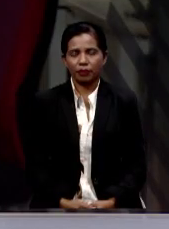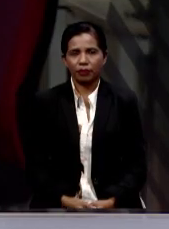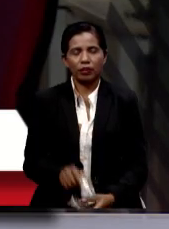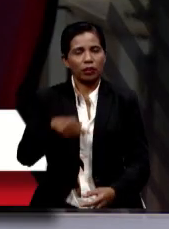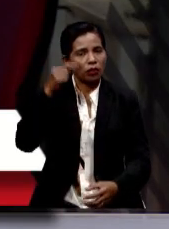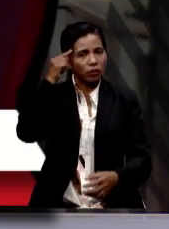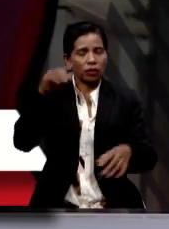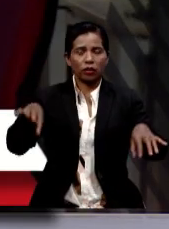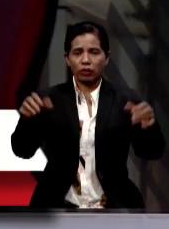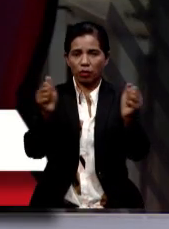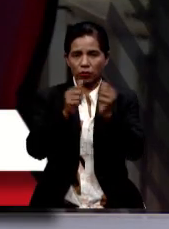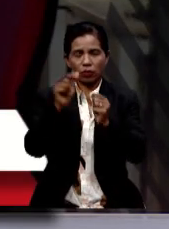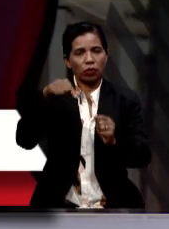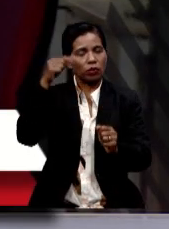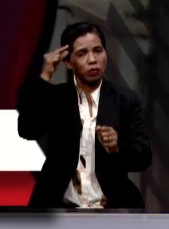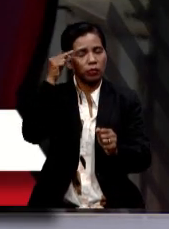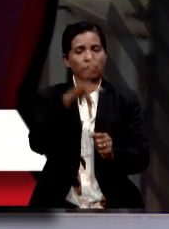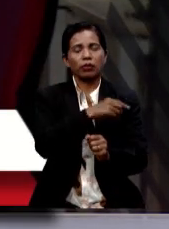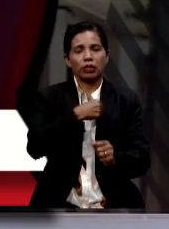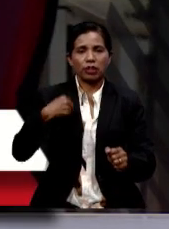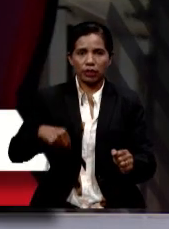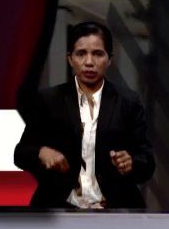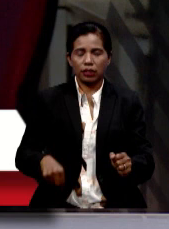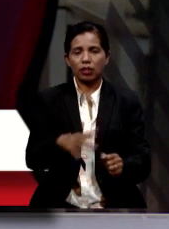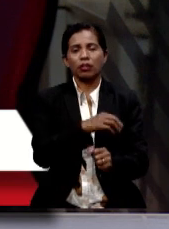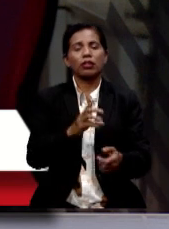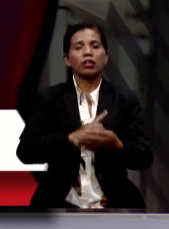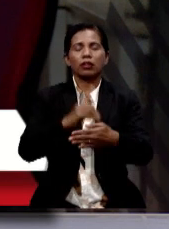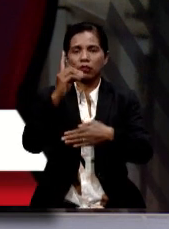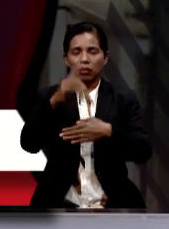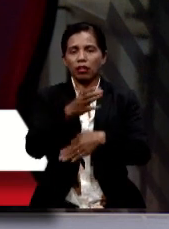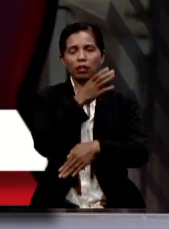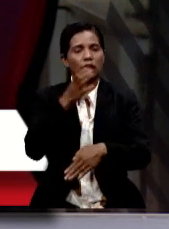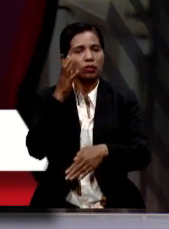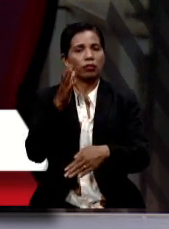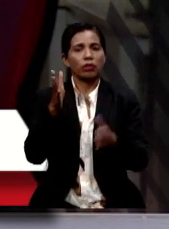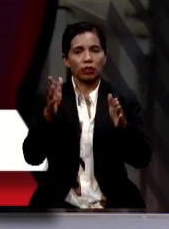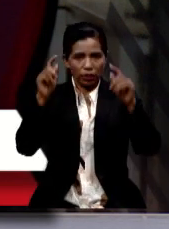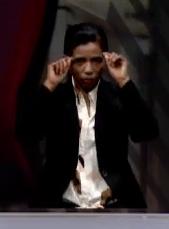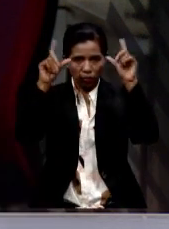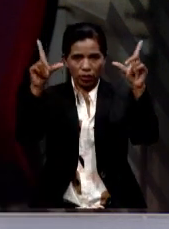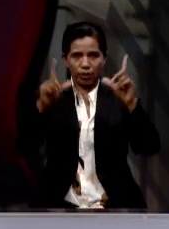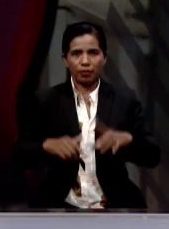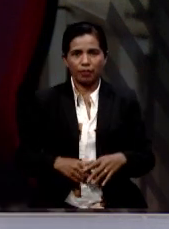governo sem serviço remoto com o governador província Hunan China, onde desenvolve a agricultura e a Timor-Leste.